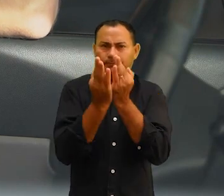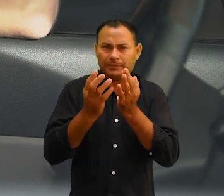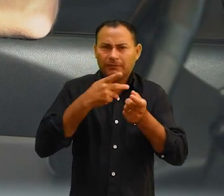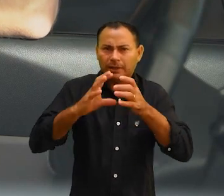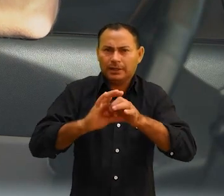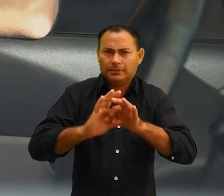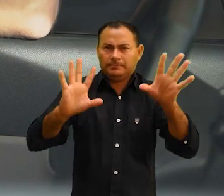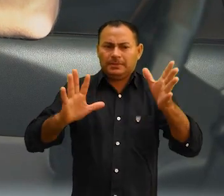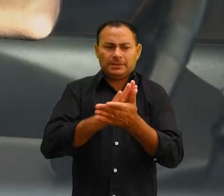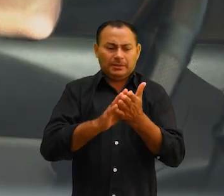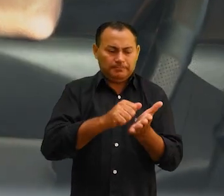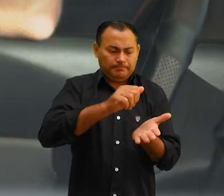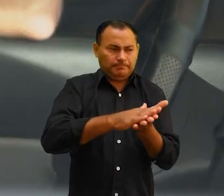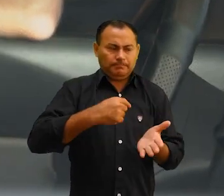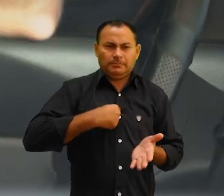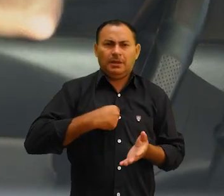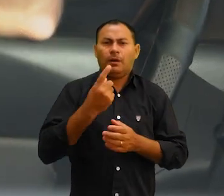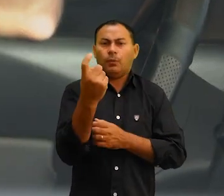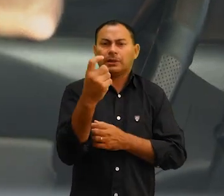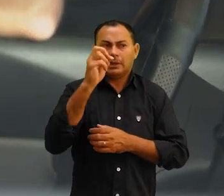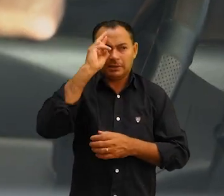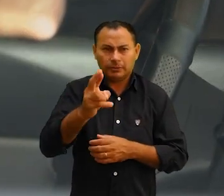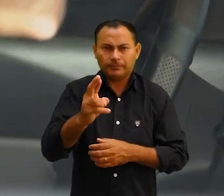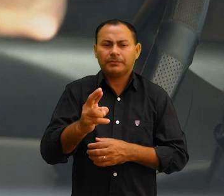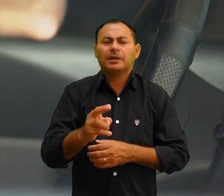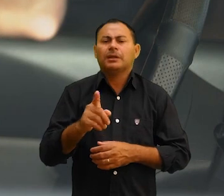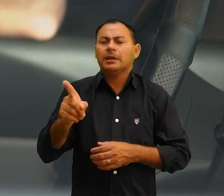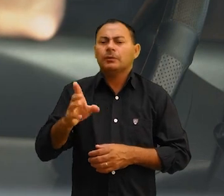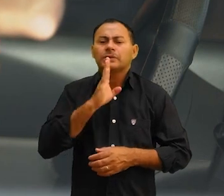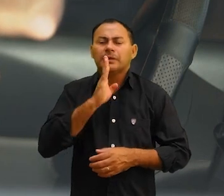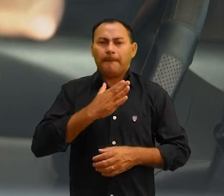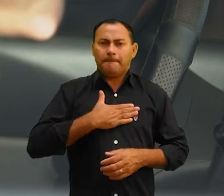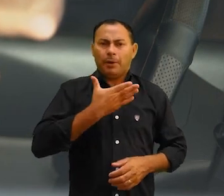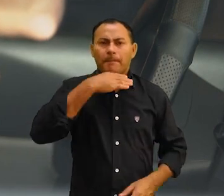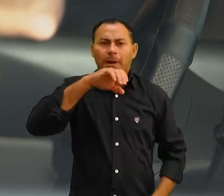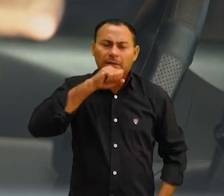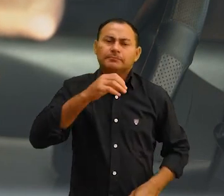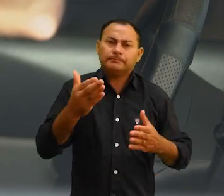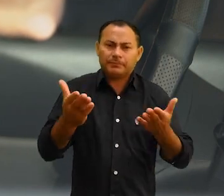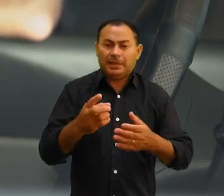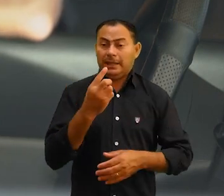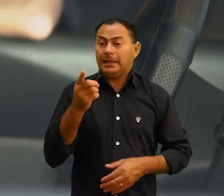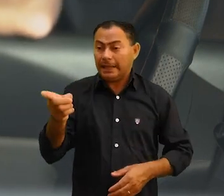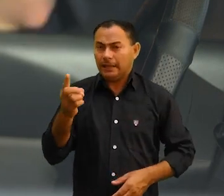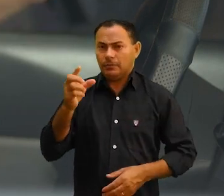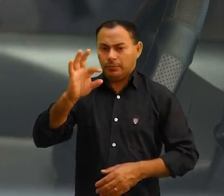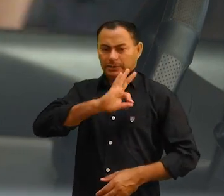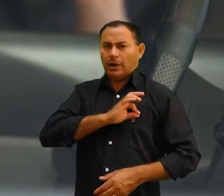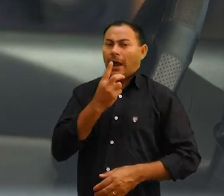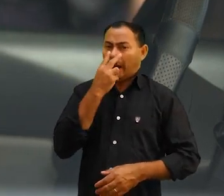me liberar, sem me multar, por uma única razão. Ele conhecia o meu pai. Bem, ele achou